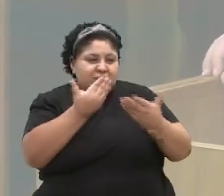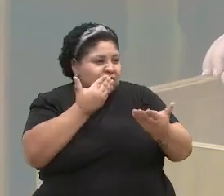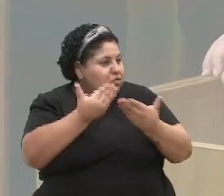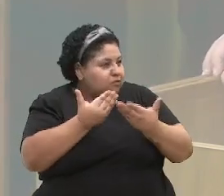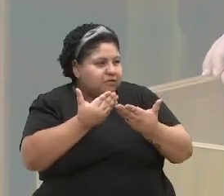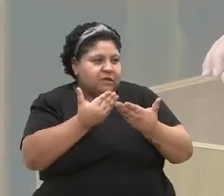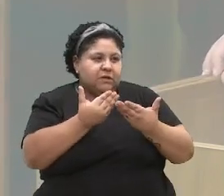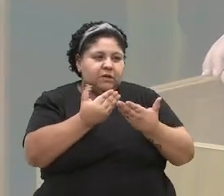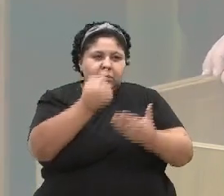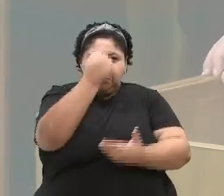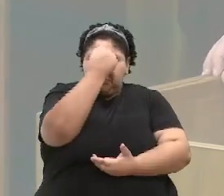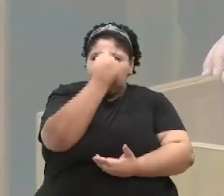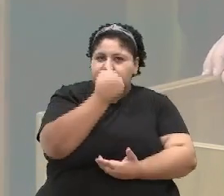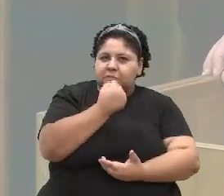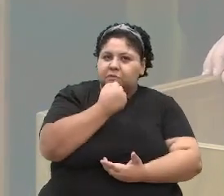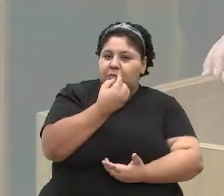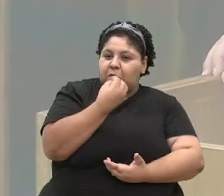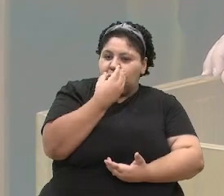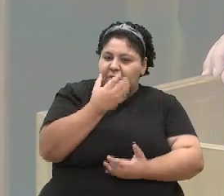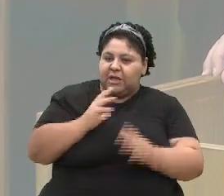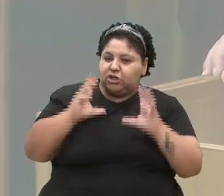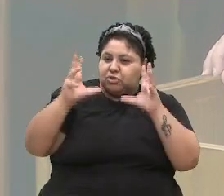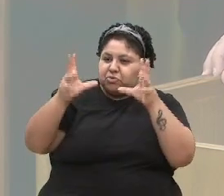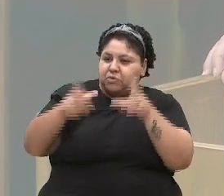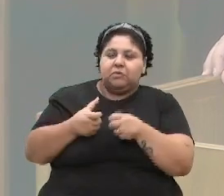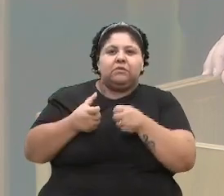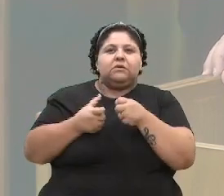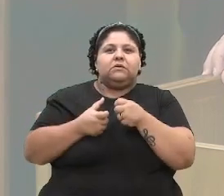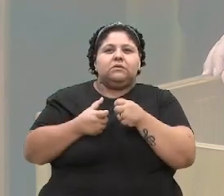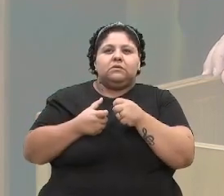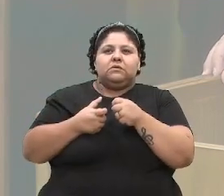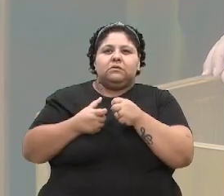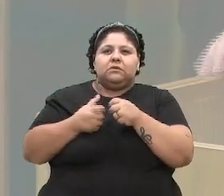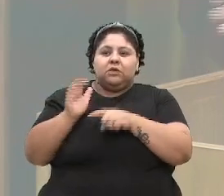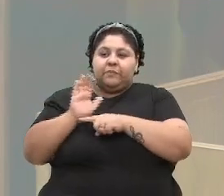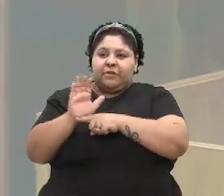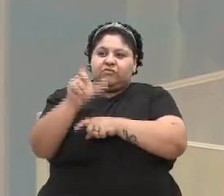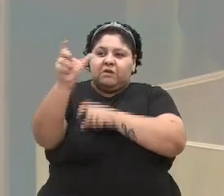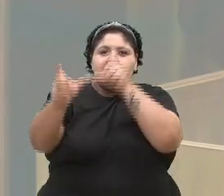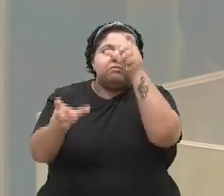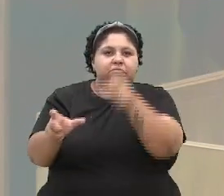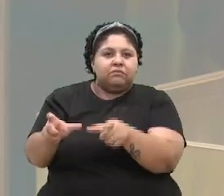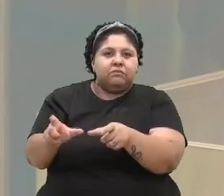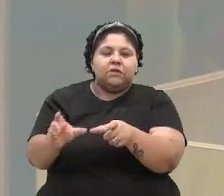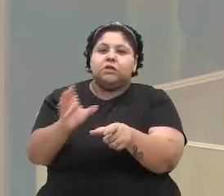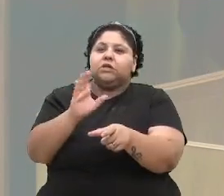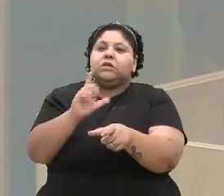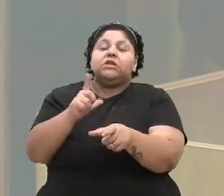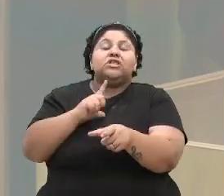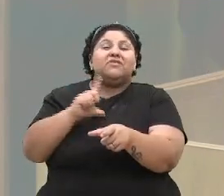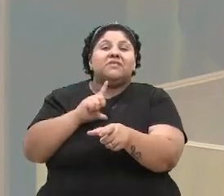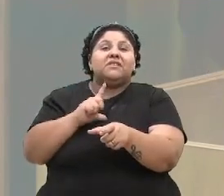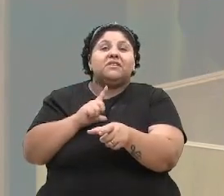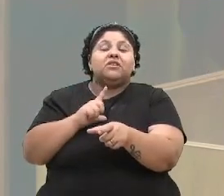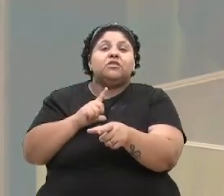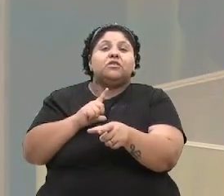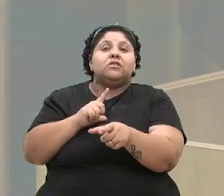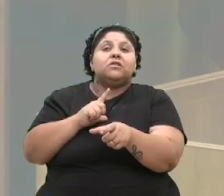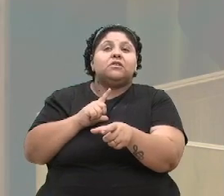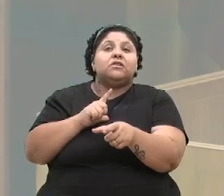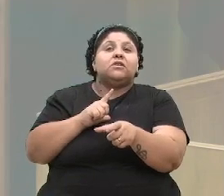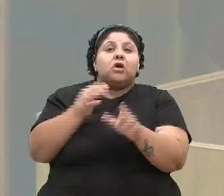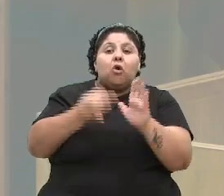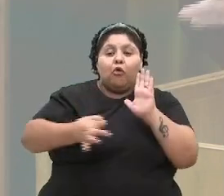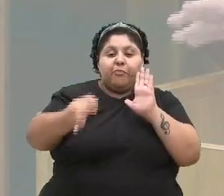caráter pelo bem comum e para ajudar as pessoas. Mesmo quando estivemos de bandeira